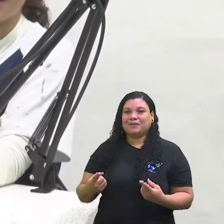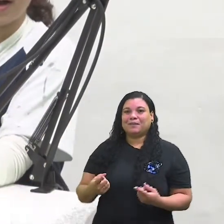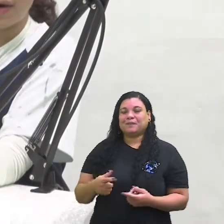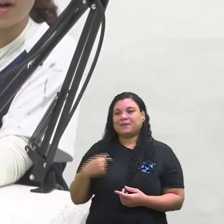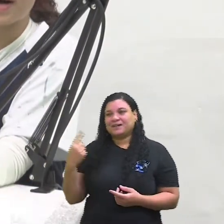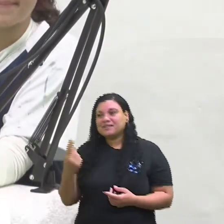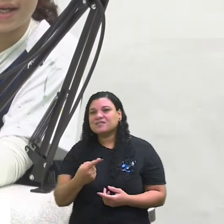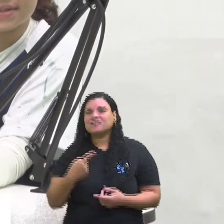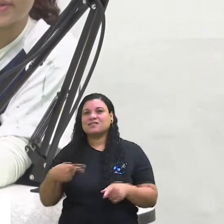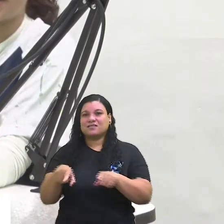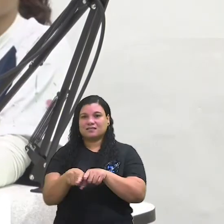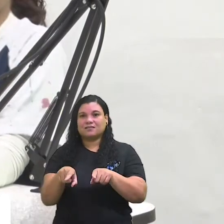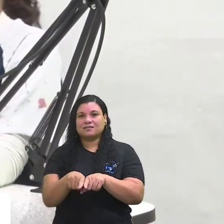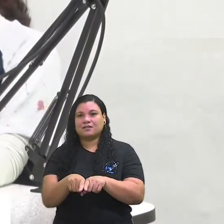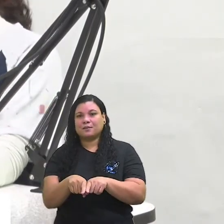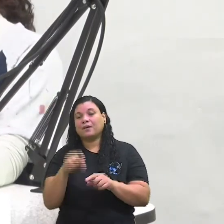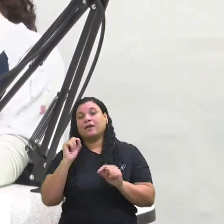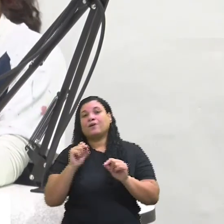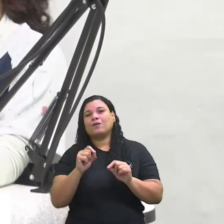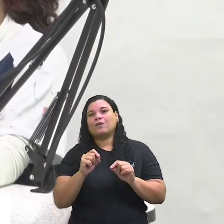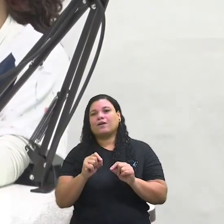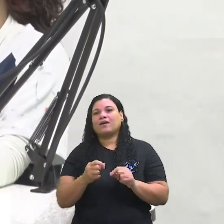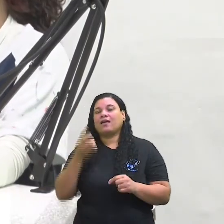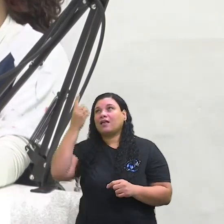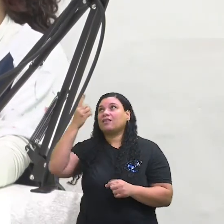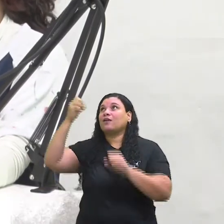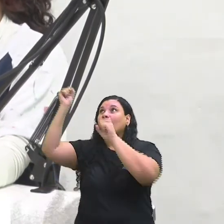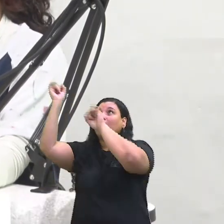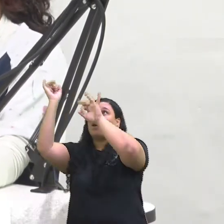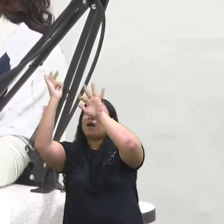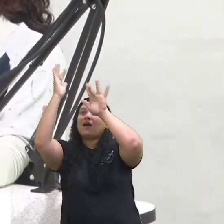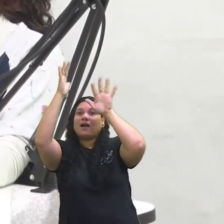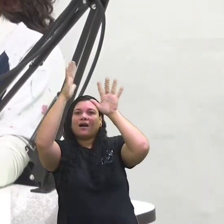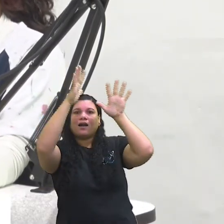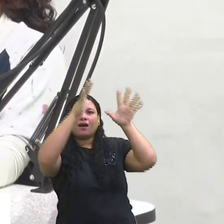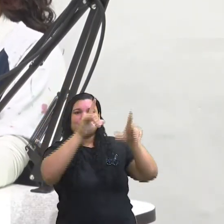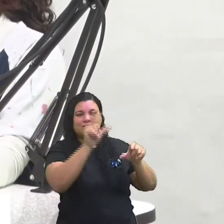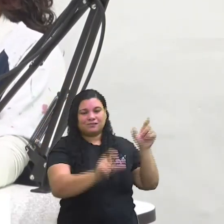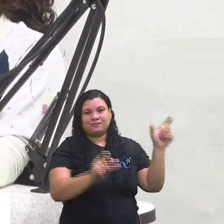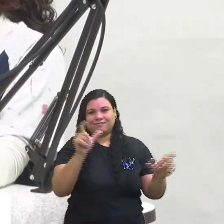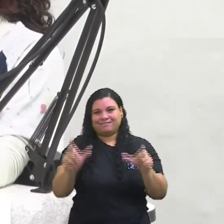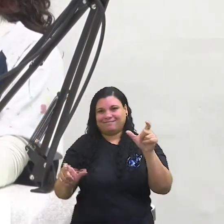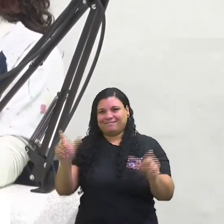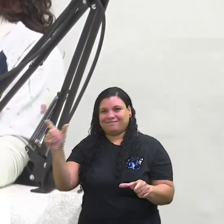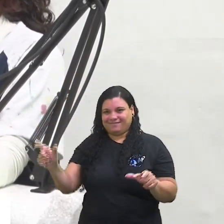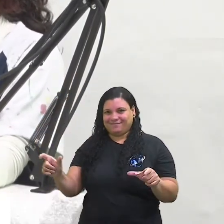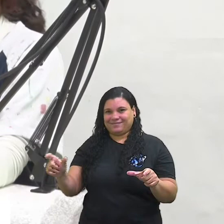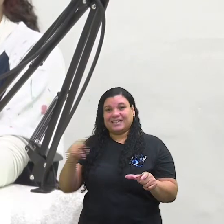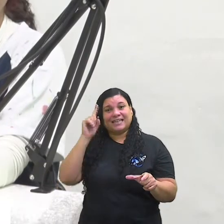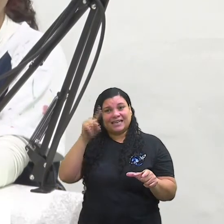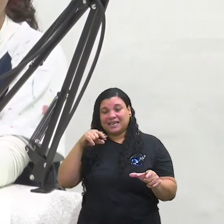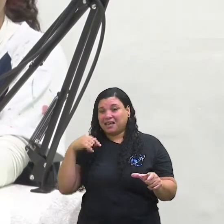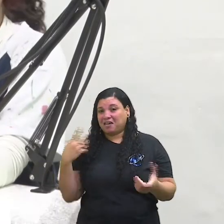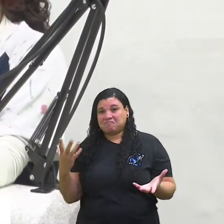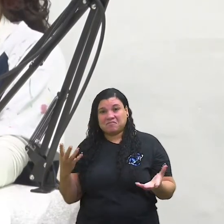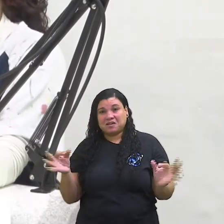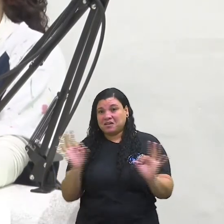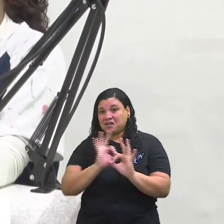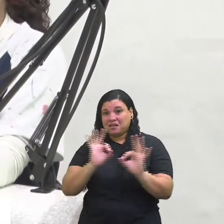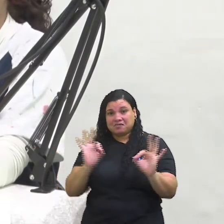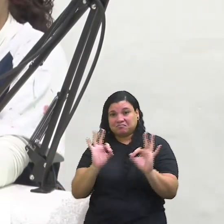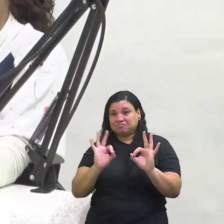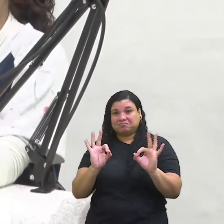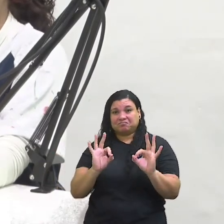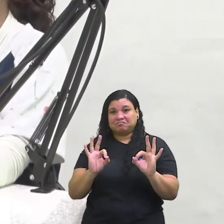assim, coloca bênçãos na vida da pessoa, né? O que é uma, assim, uma ótima coisa, tanto para você quanto para a